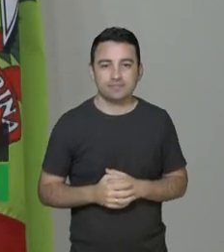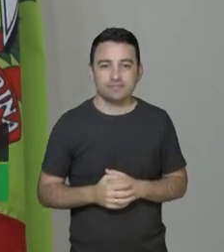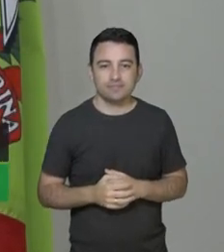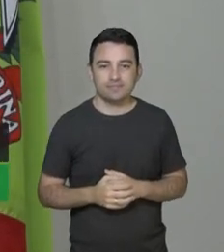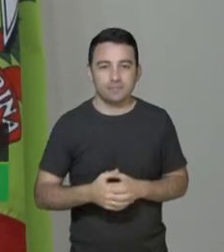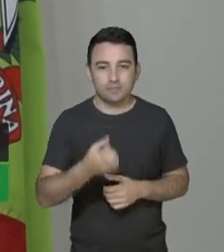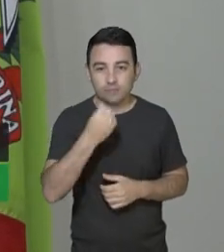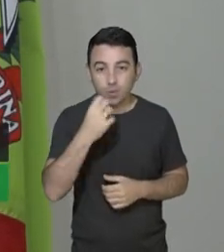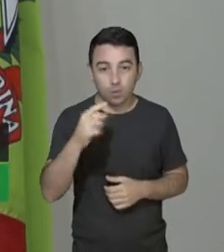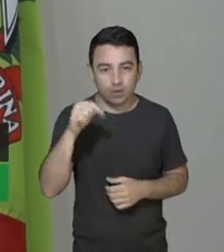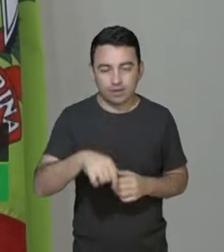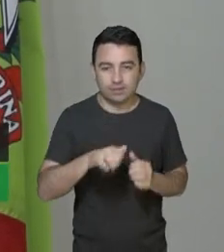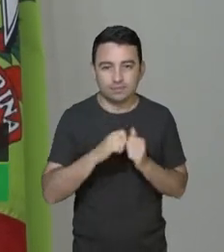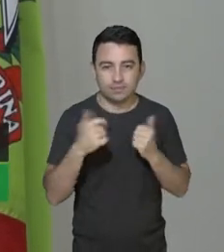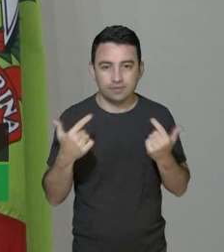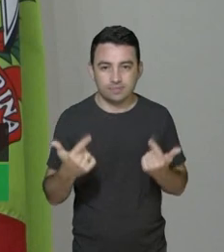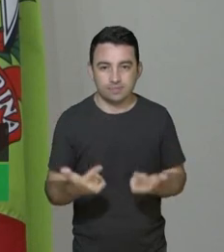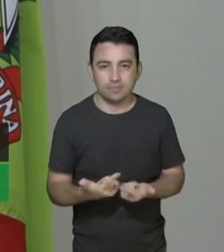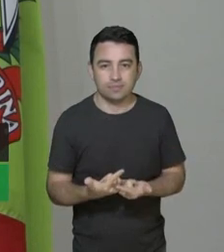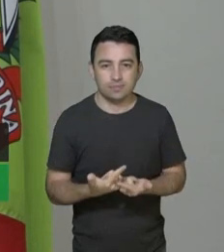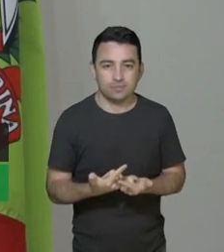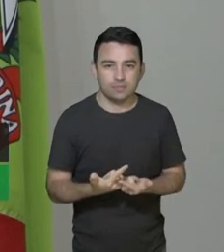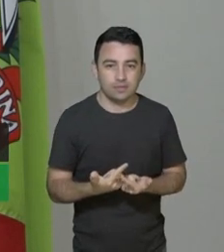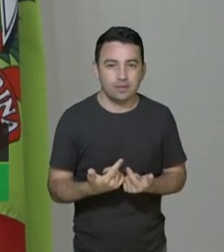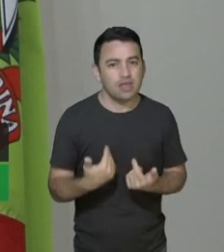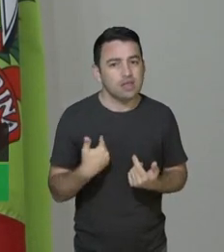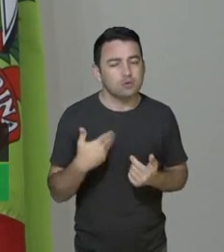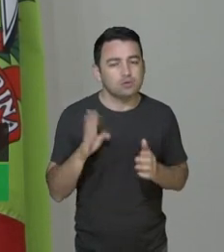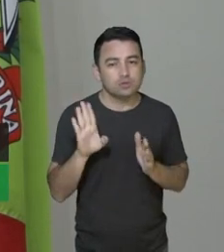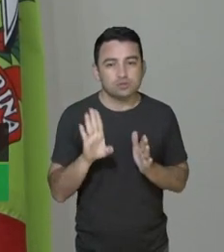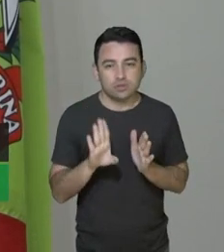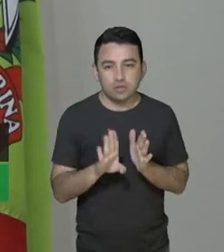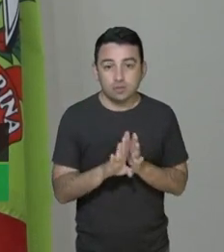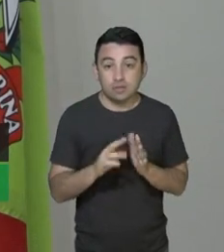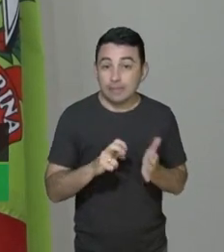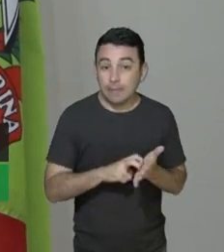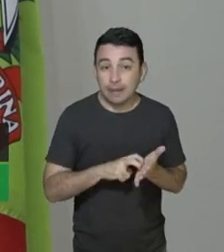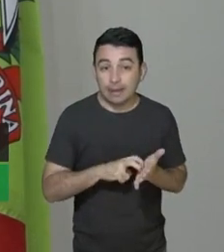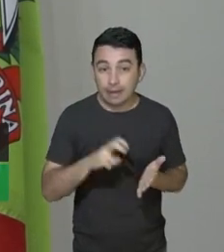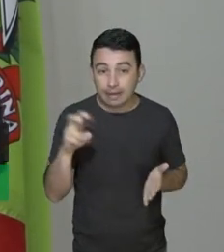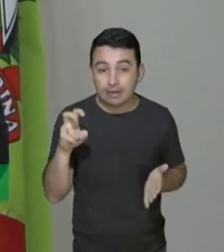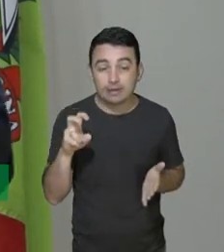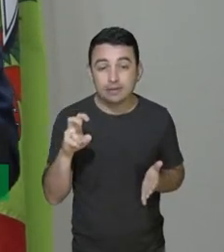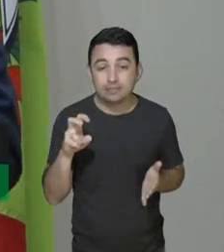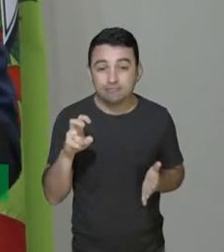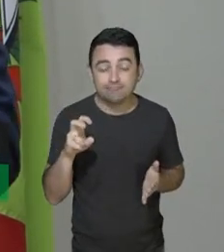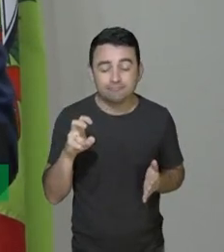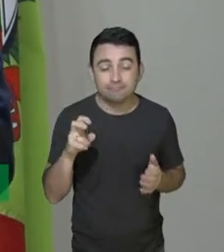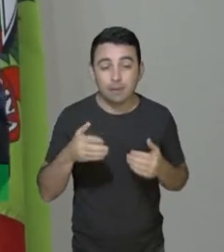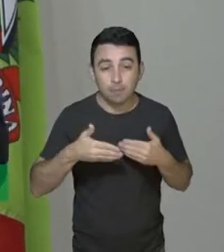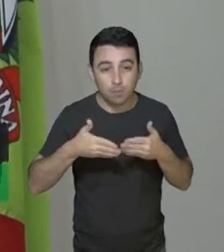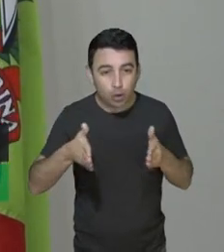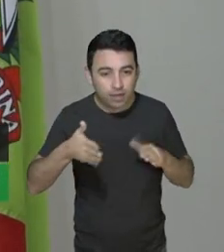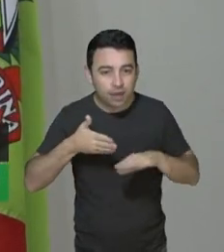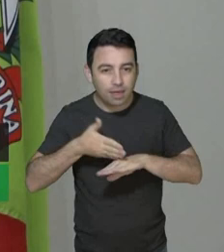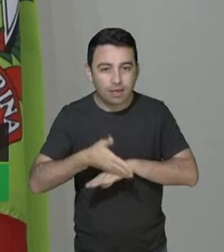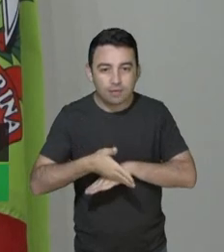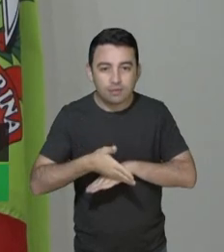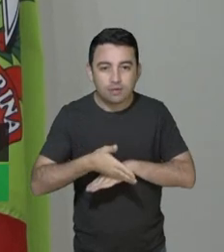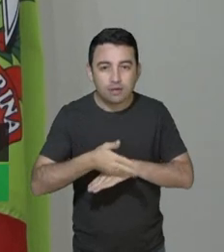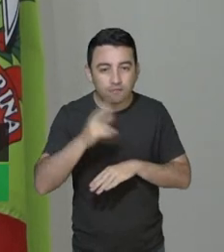é esta casa, que eu chego de manhã na portaria,